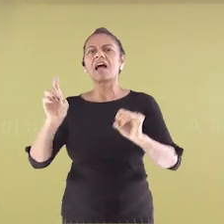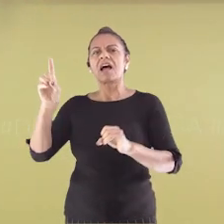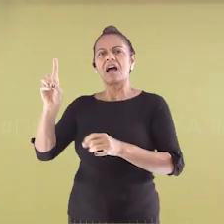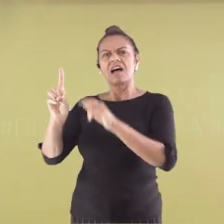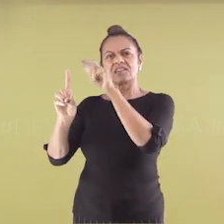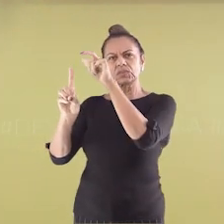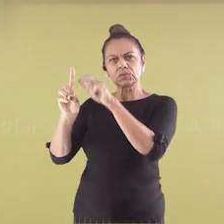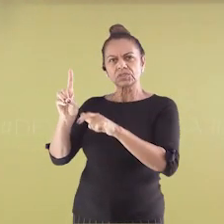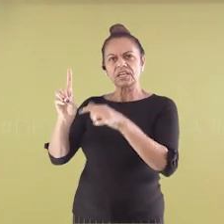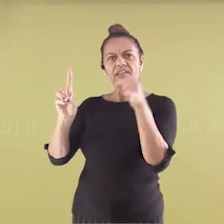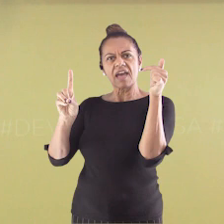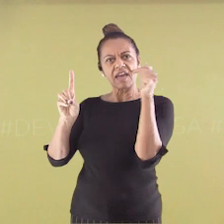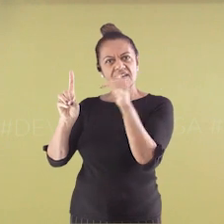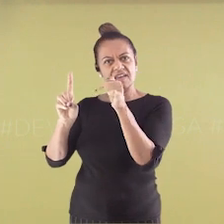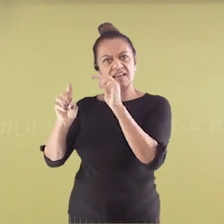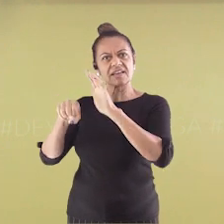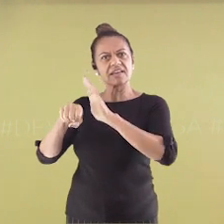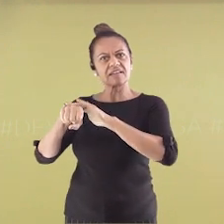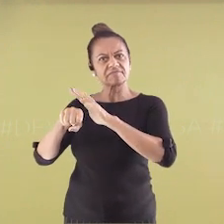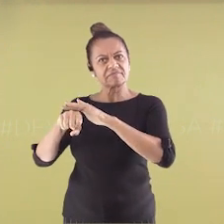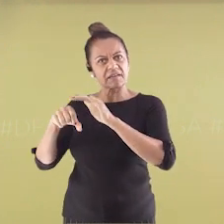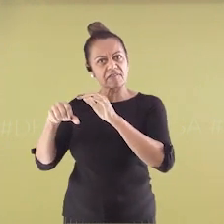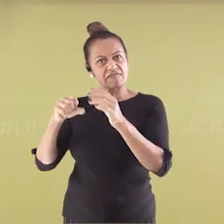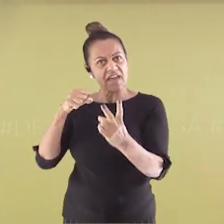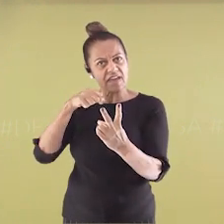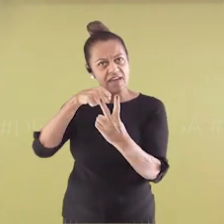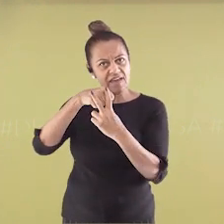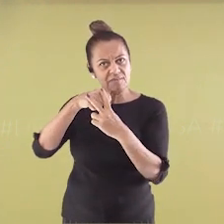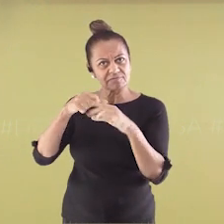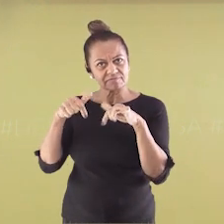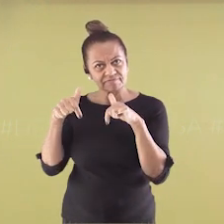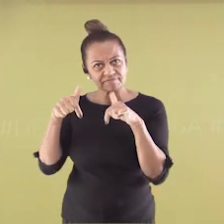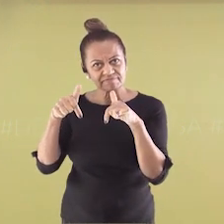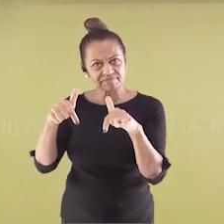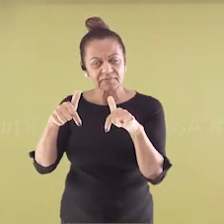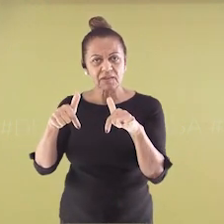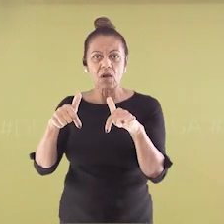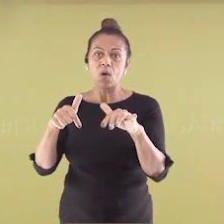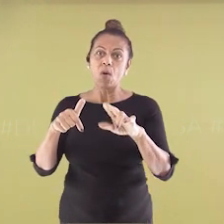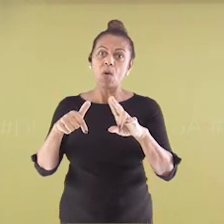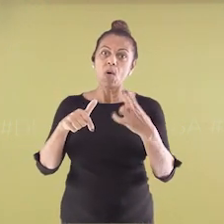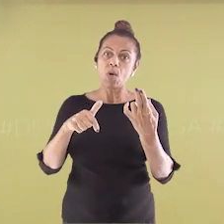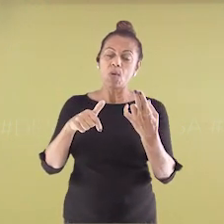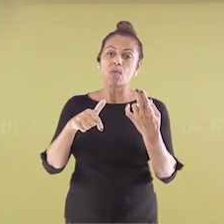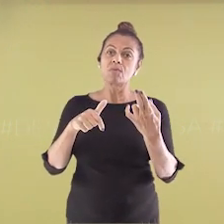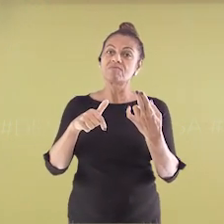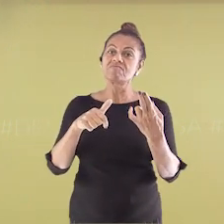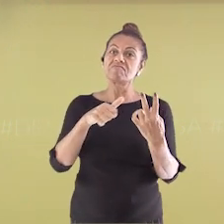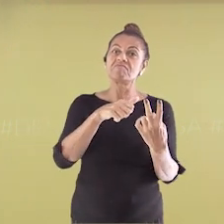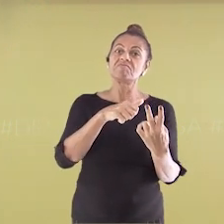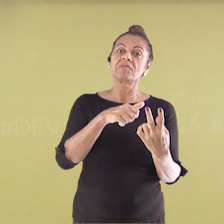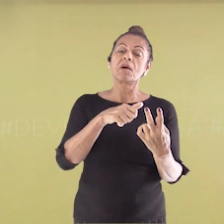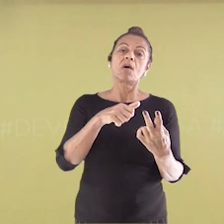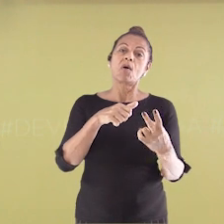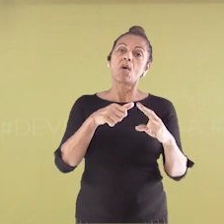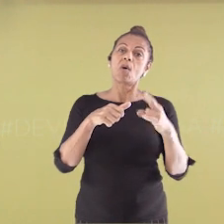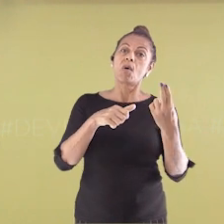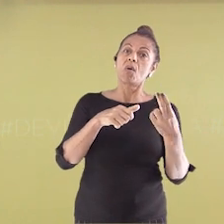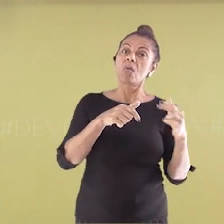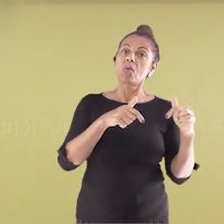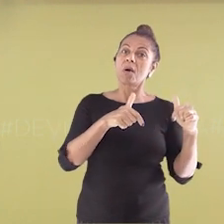vamos relembrar os elementos essenciais da oração? O sujeito é um termo essencial da oração. Ele é